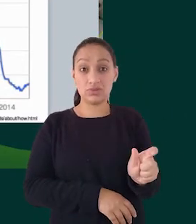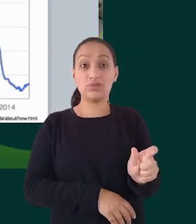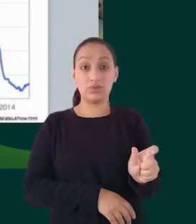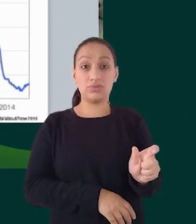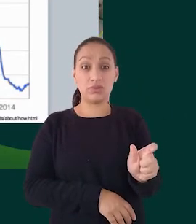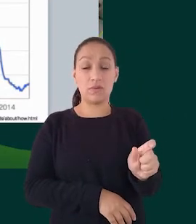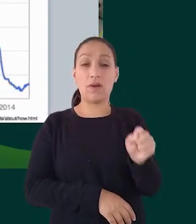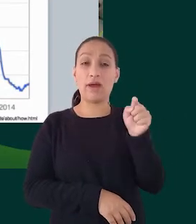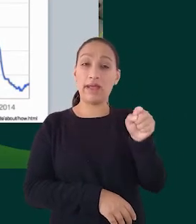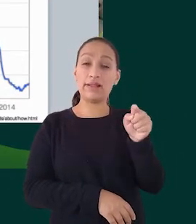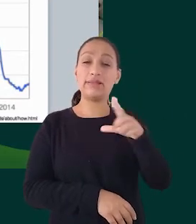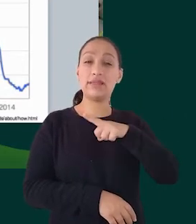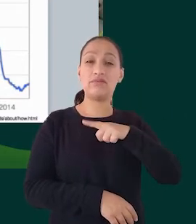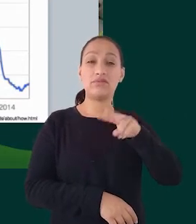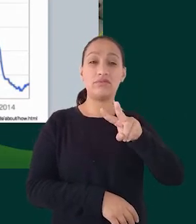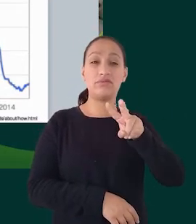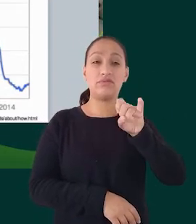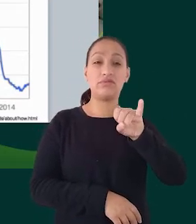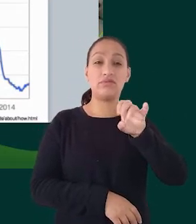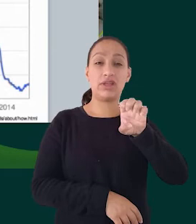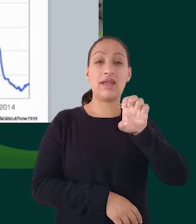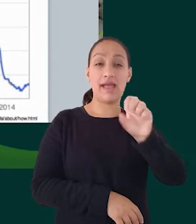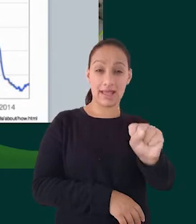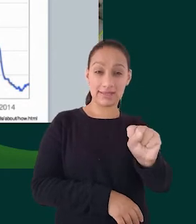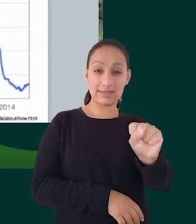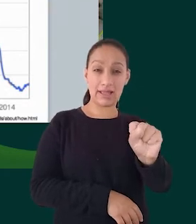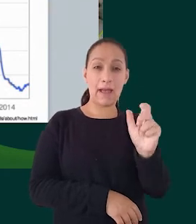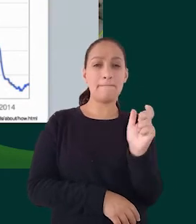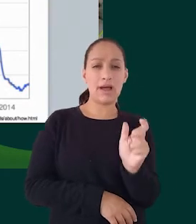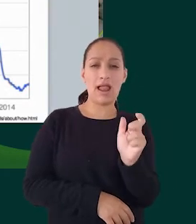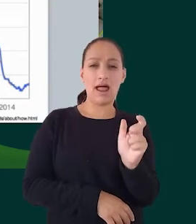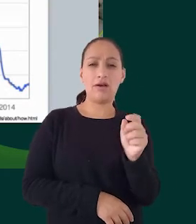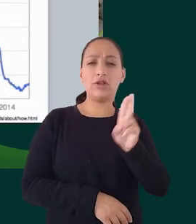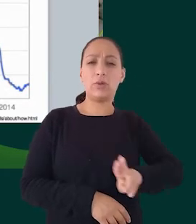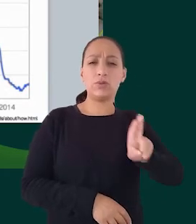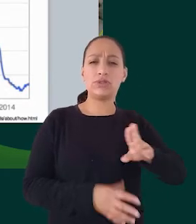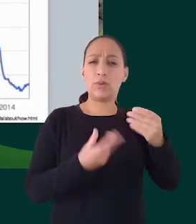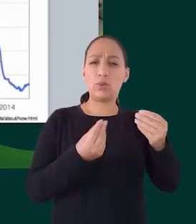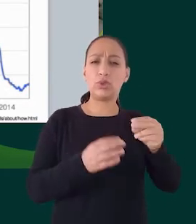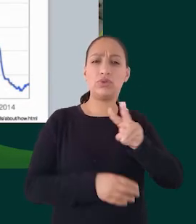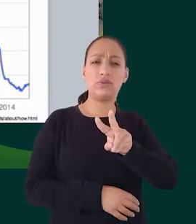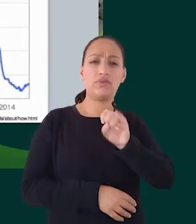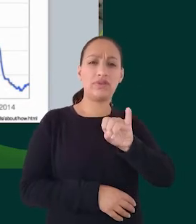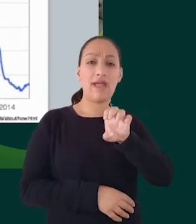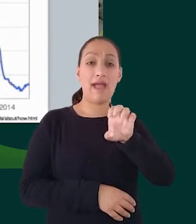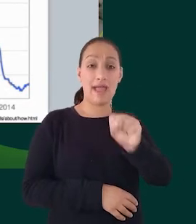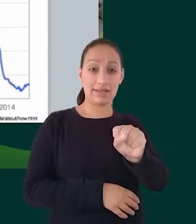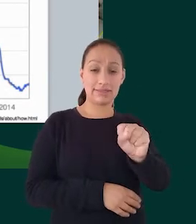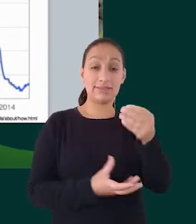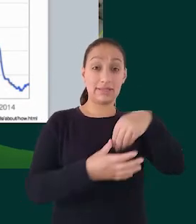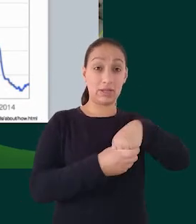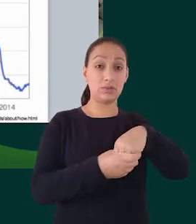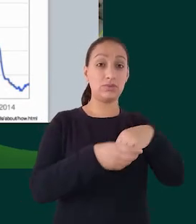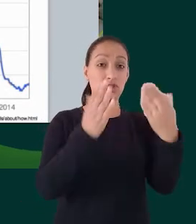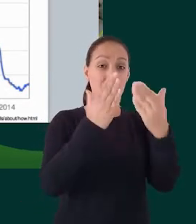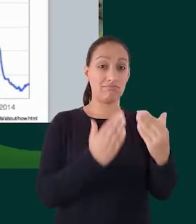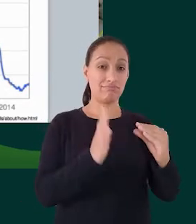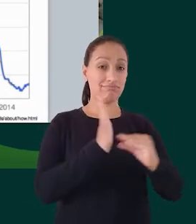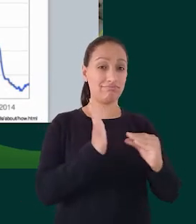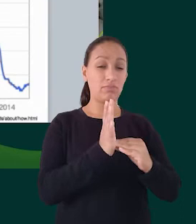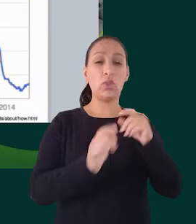algoritmo ficou com esse viés. A gente usa bastante essa palavra em machine learning, que é o viés, né? A gente é